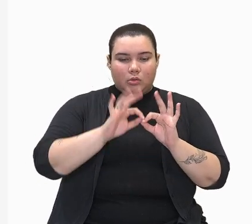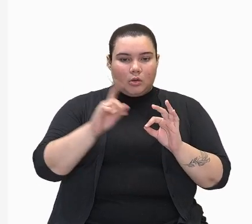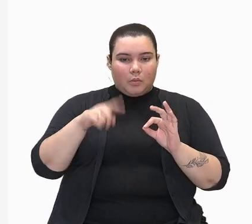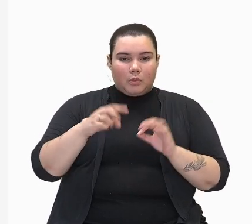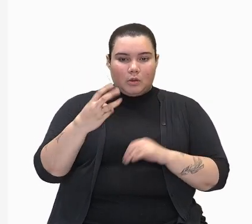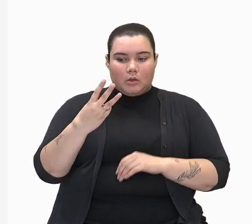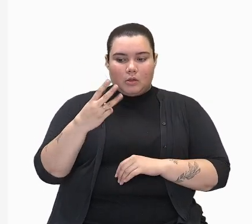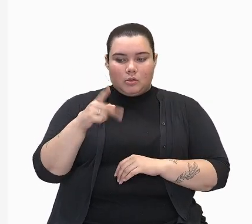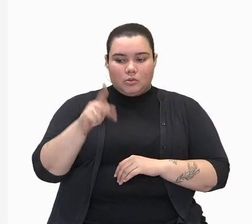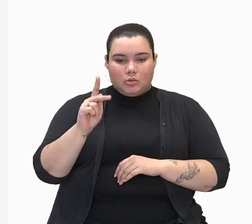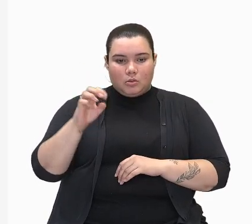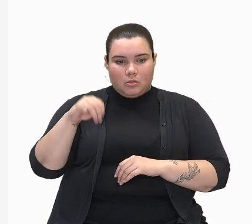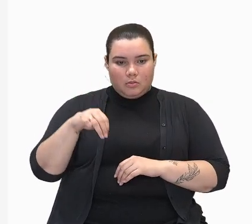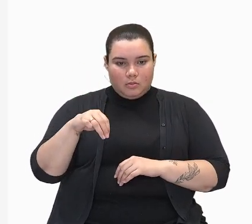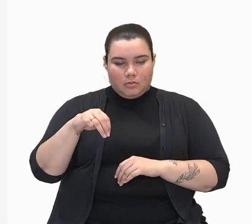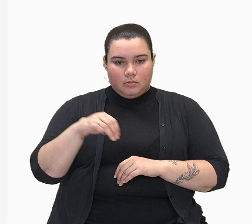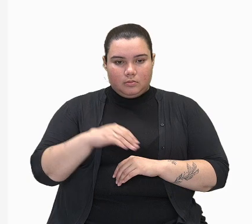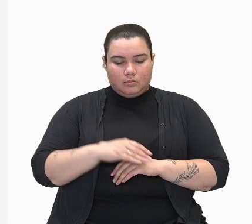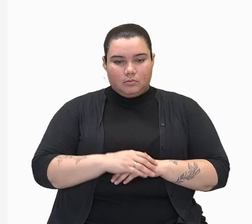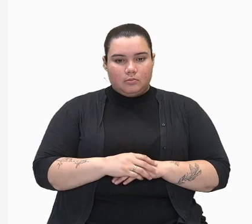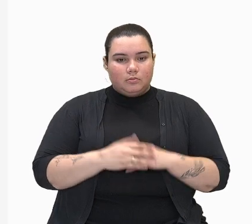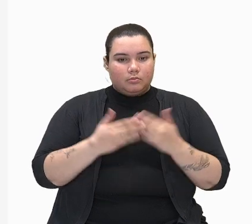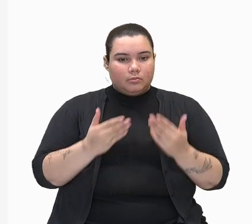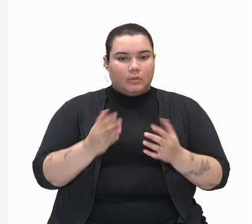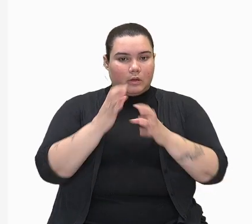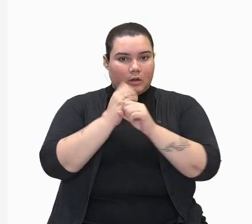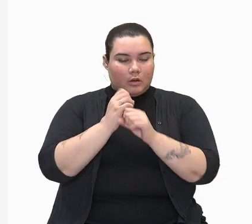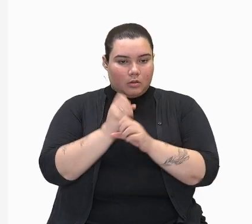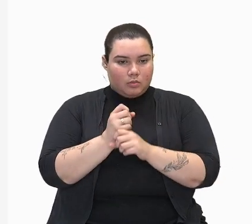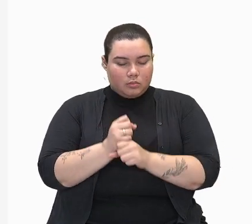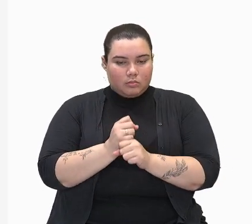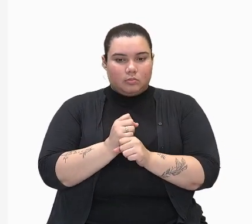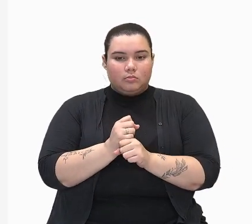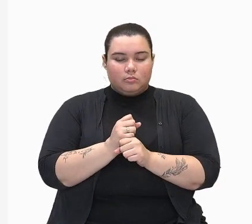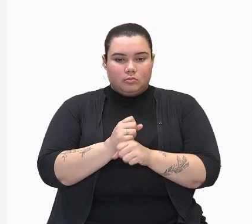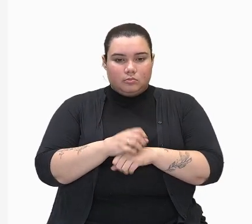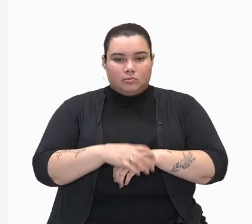3 km. Então a gente vai calcular